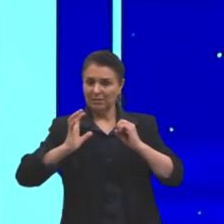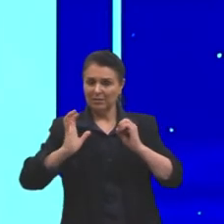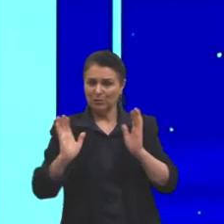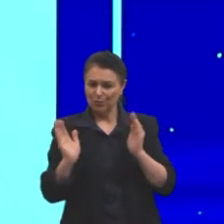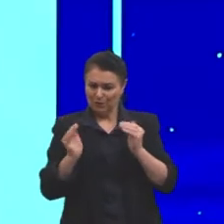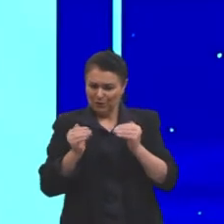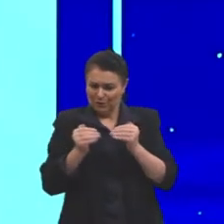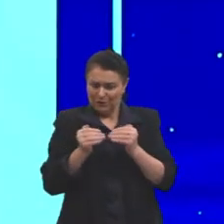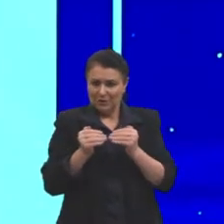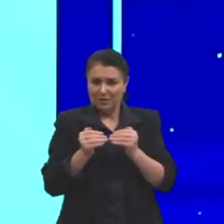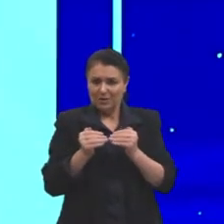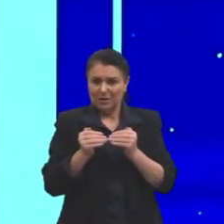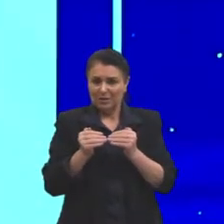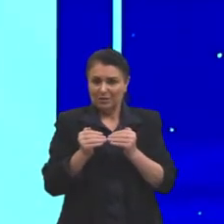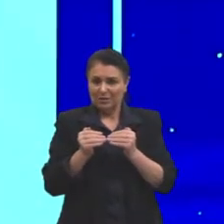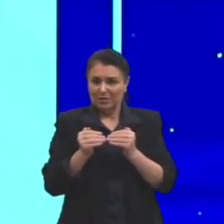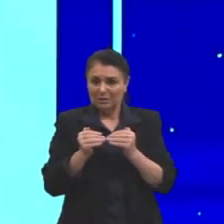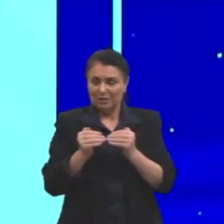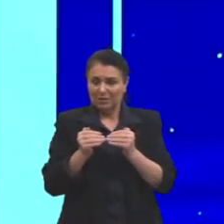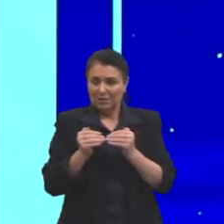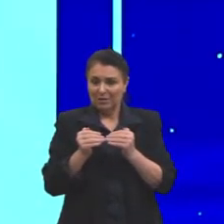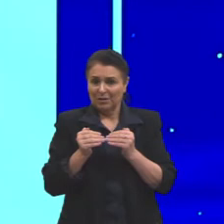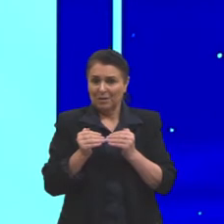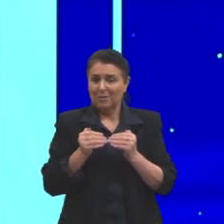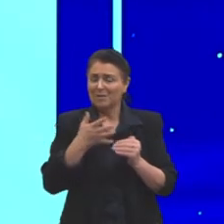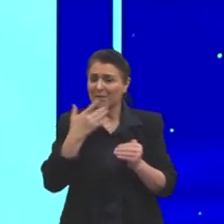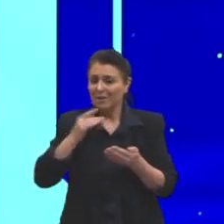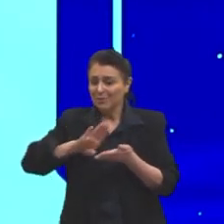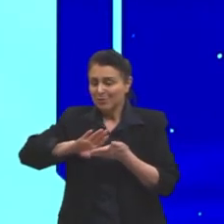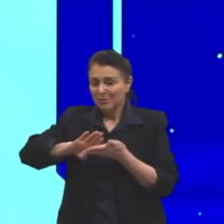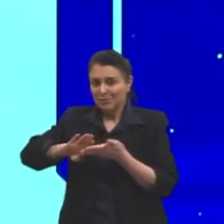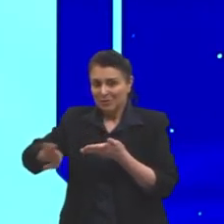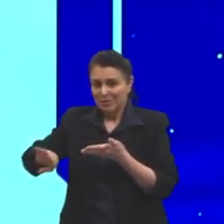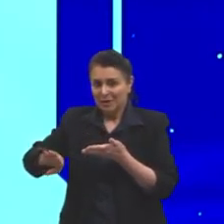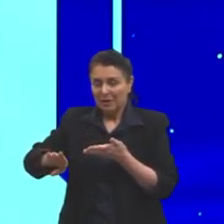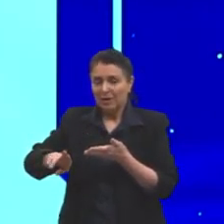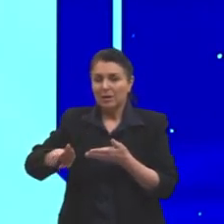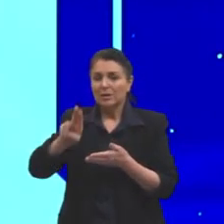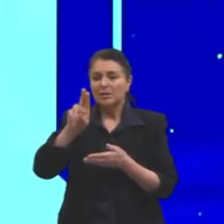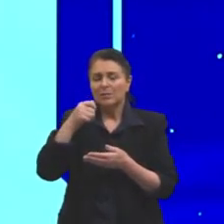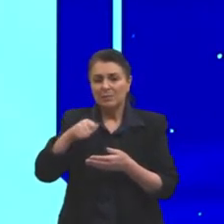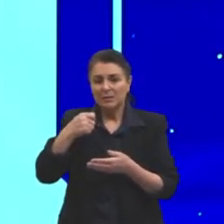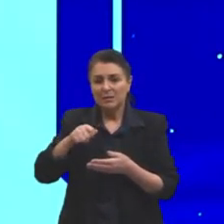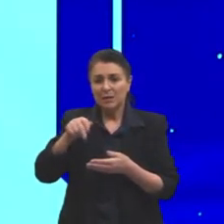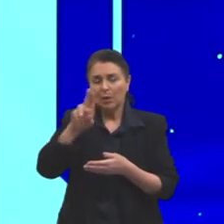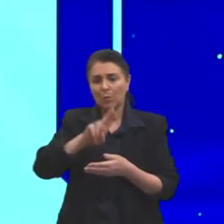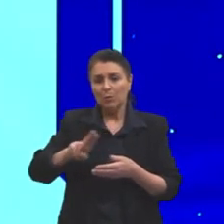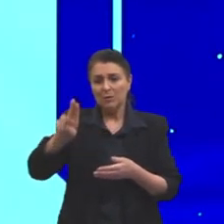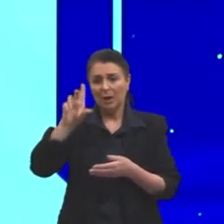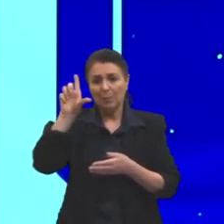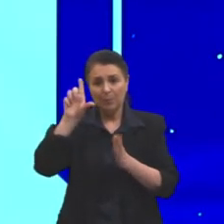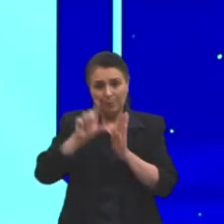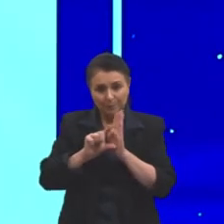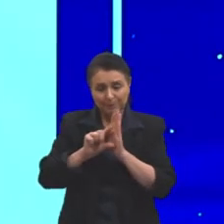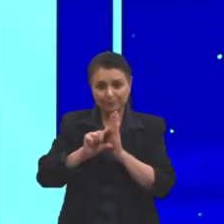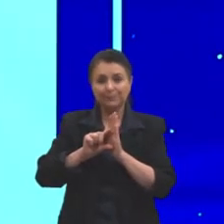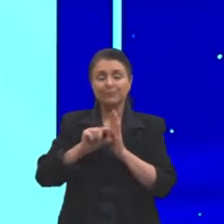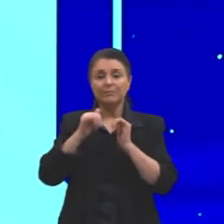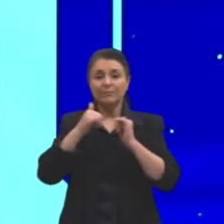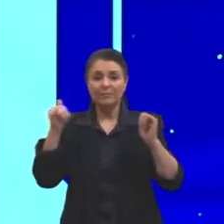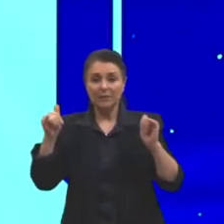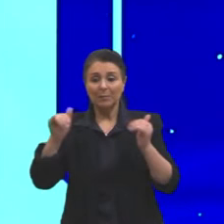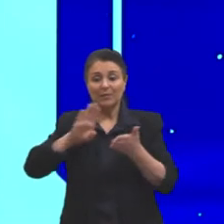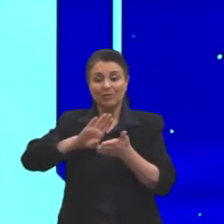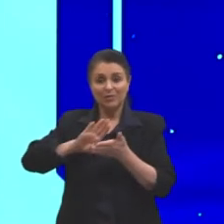tá então é muito fácil da gente remover a gente precisa aplicar pouca energia tá para conseguir remover esse